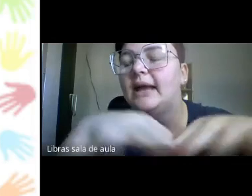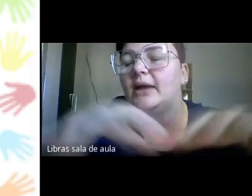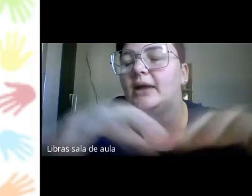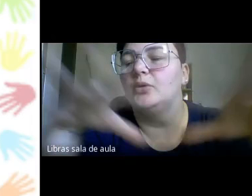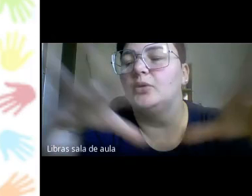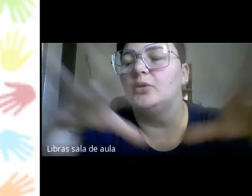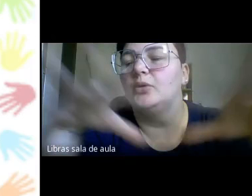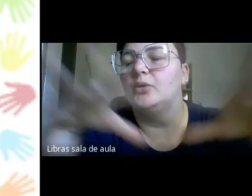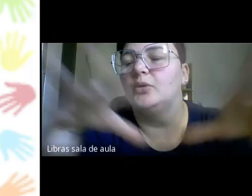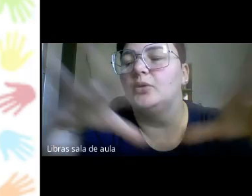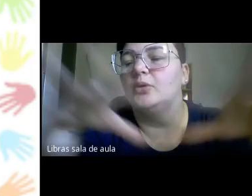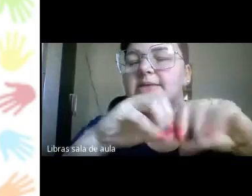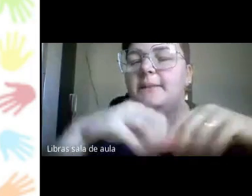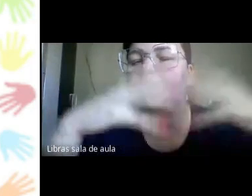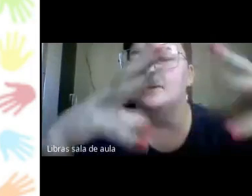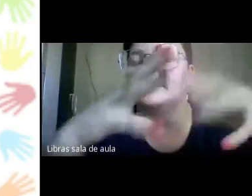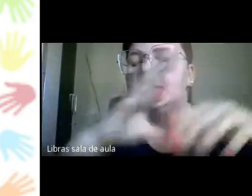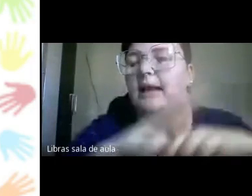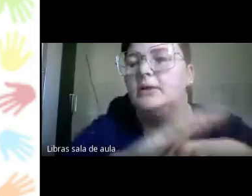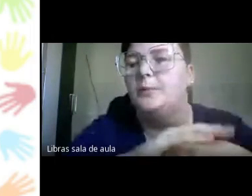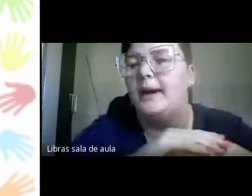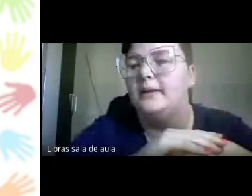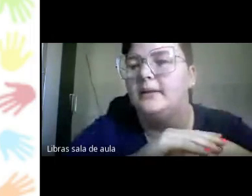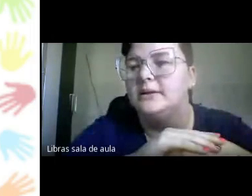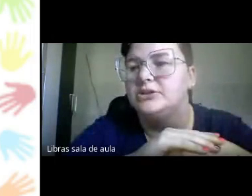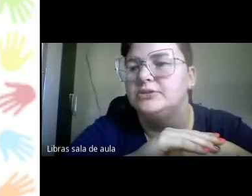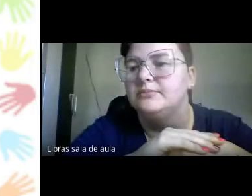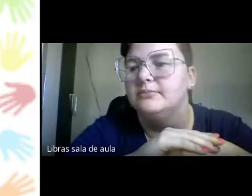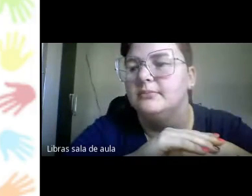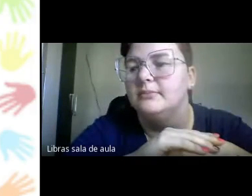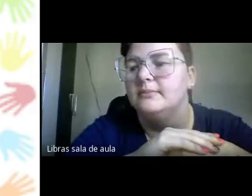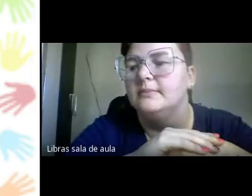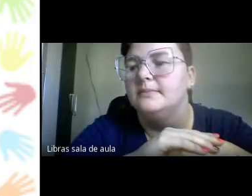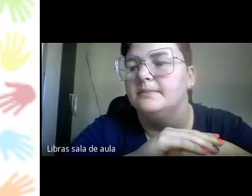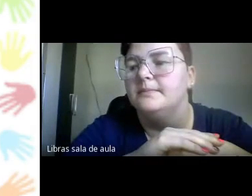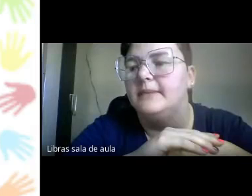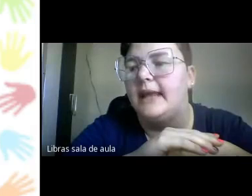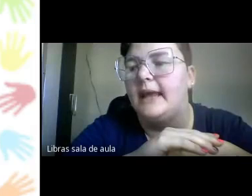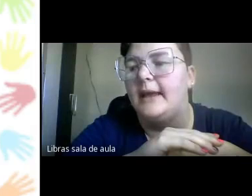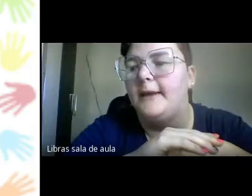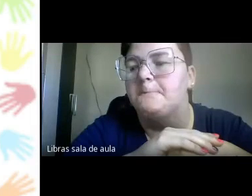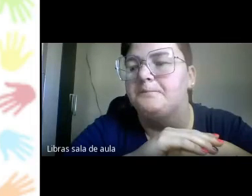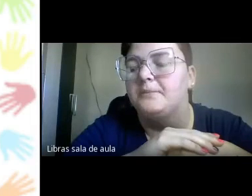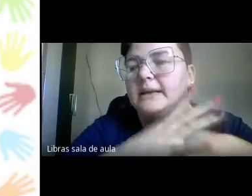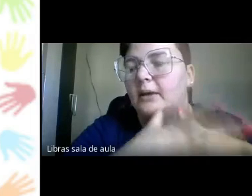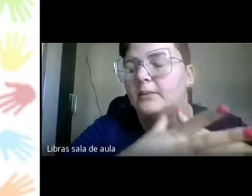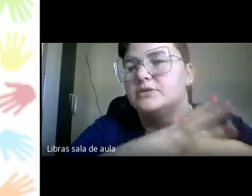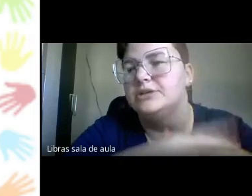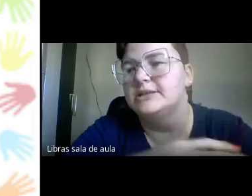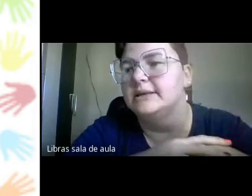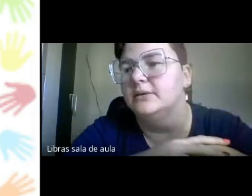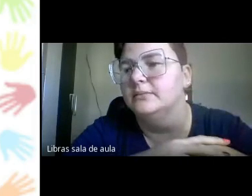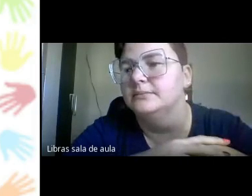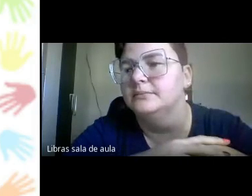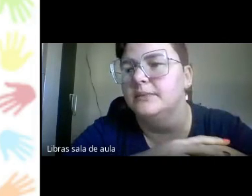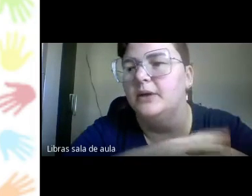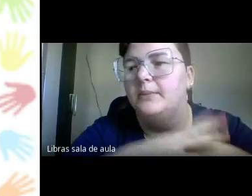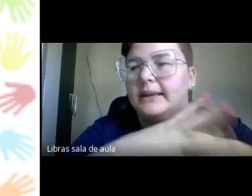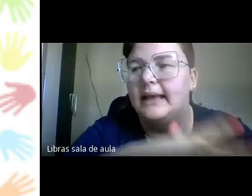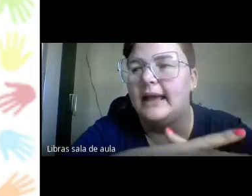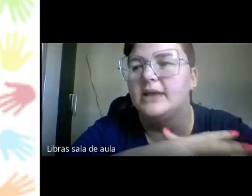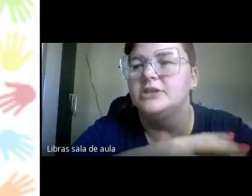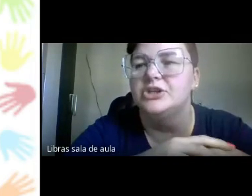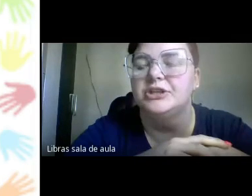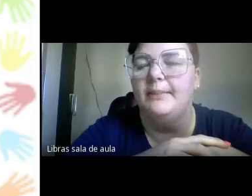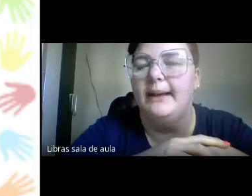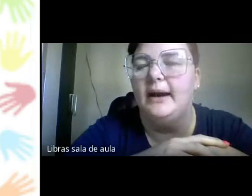turma construa esses cartões e postem lá no Padlet, né? É uma sugestão, é uma